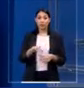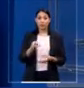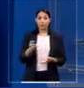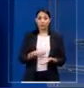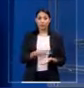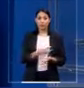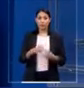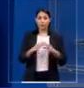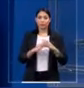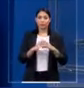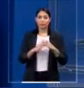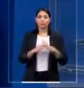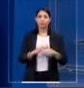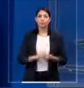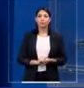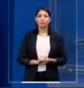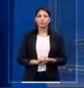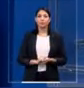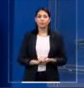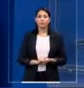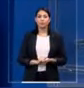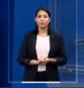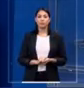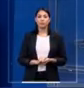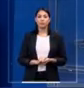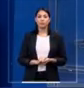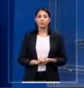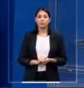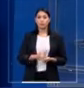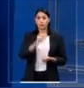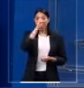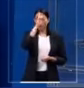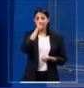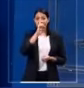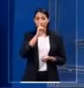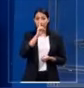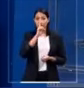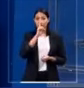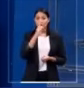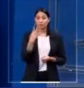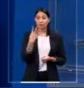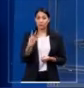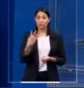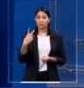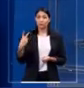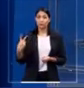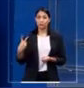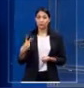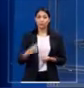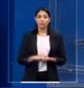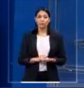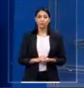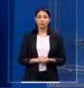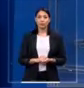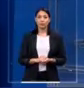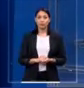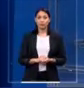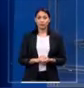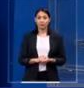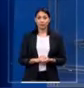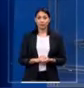concurso 5.121. E o primeiro número sorteado, bola amarela, número 42.